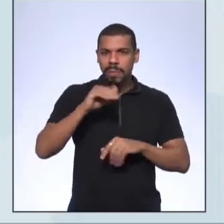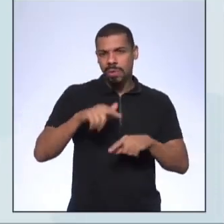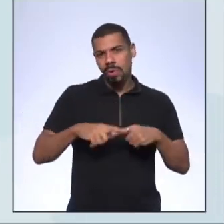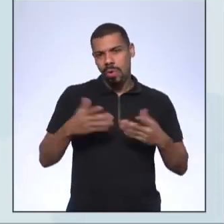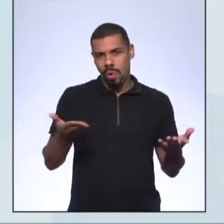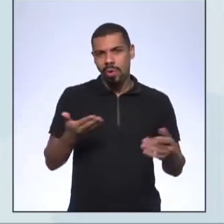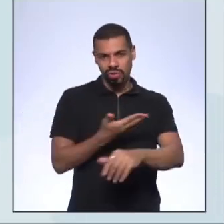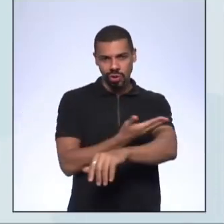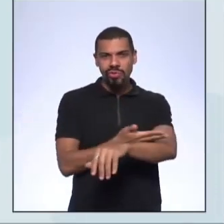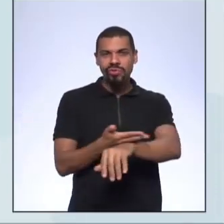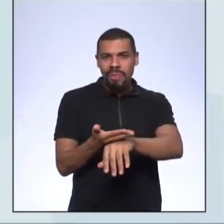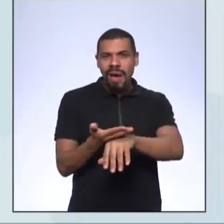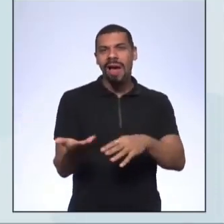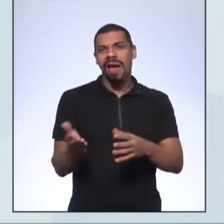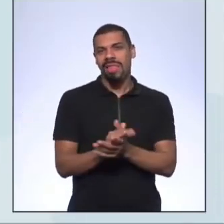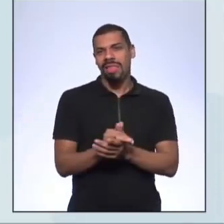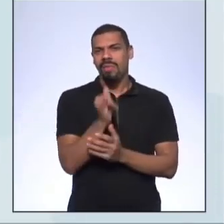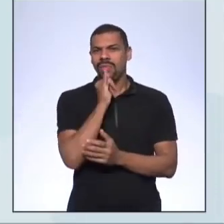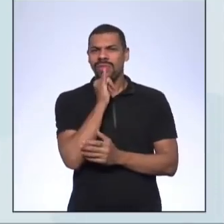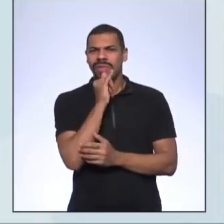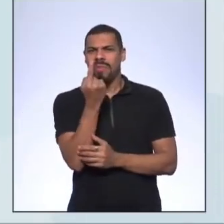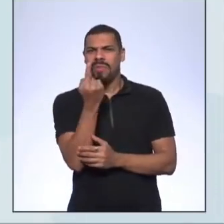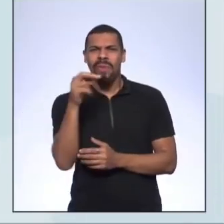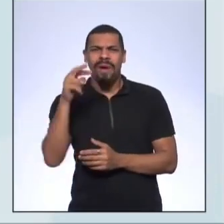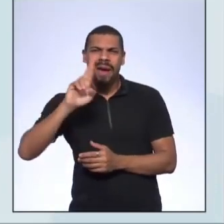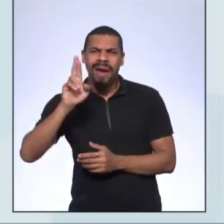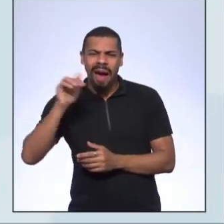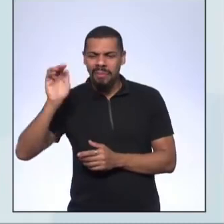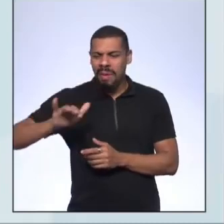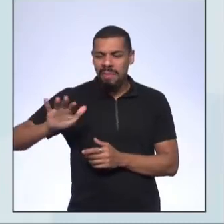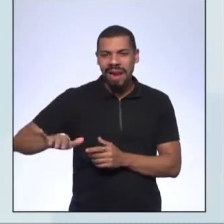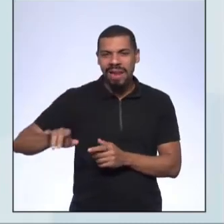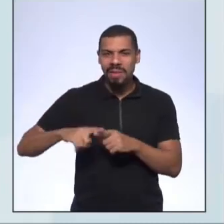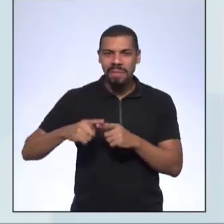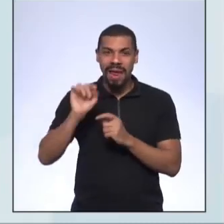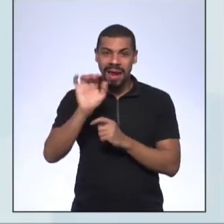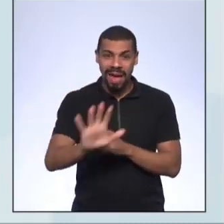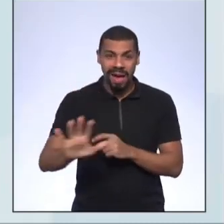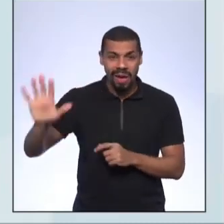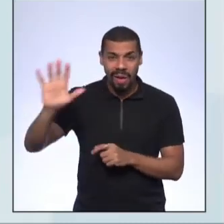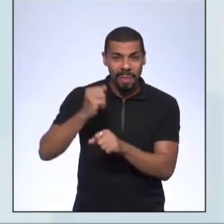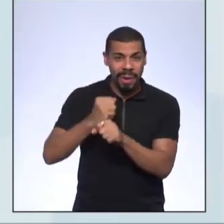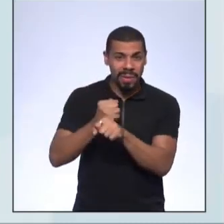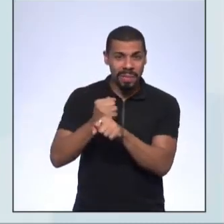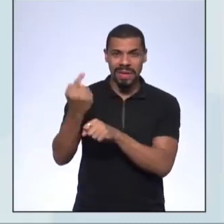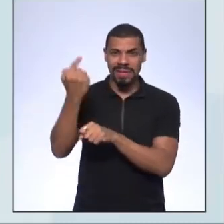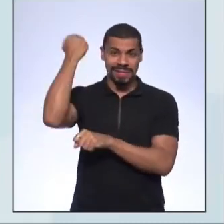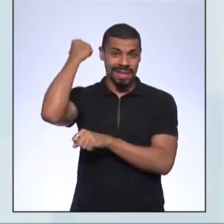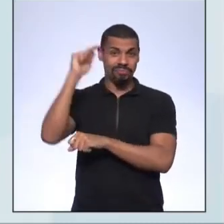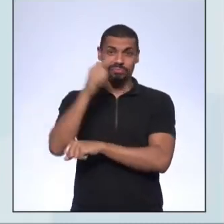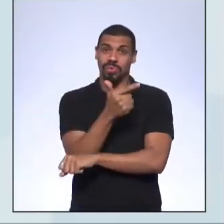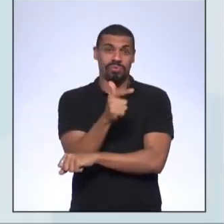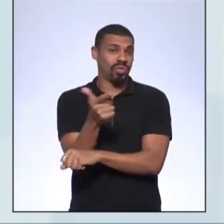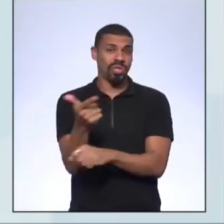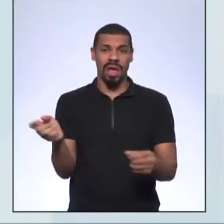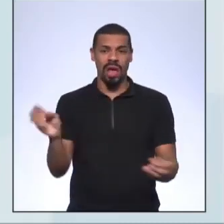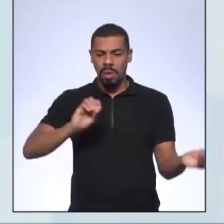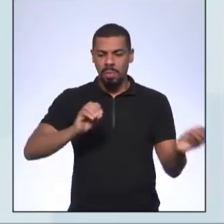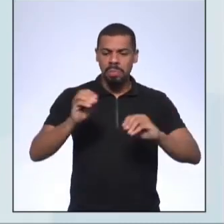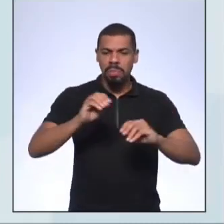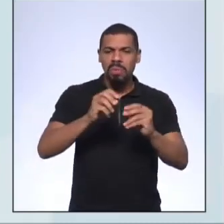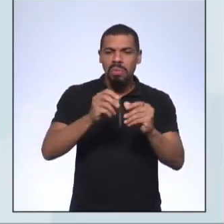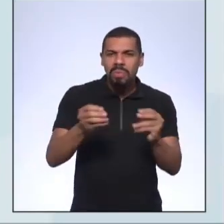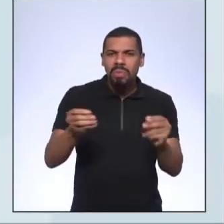tão comum, né? Você acha por R$ 1 no supermercado, mas na Europa não existia nada disso. Então quando eles tomaram conhecimento desses